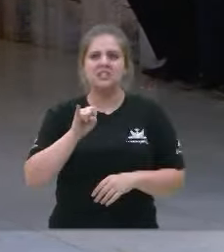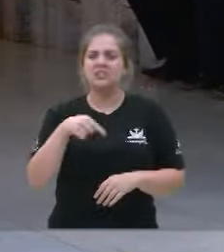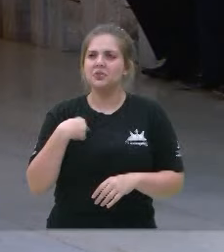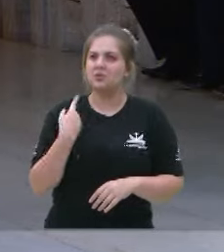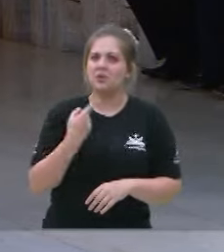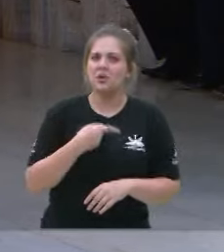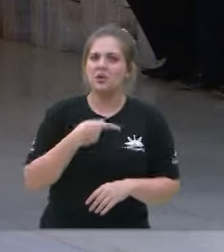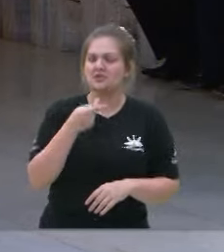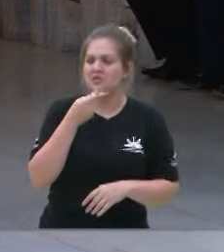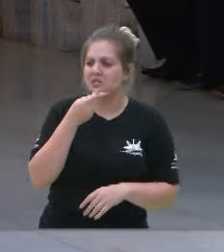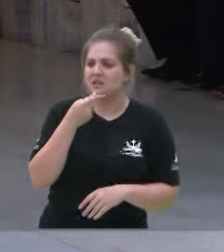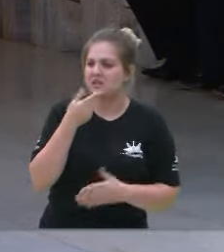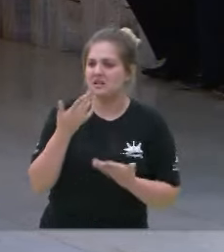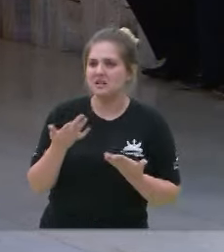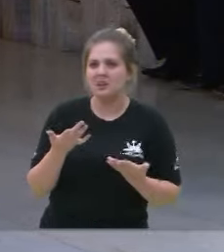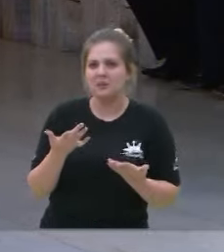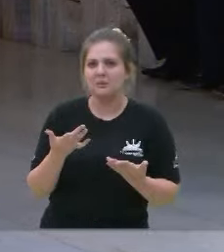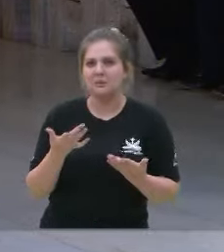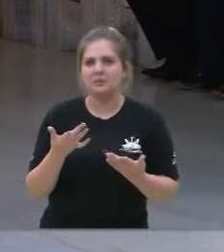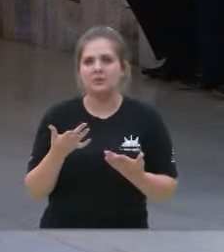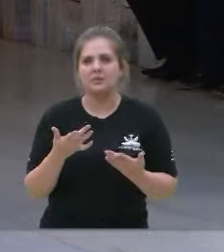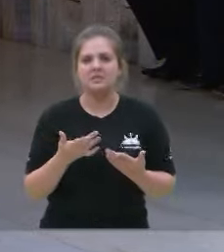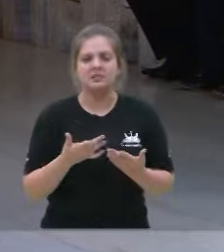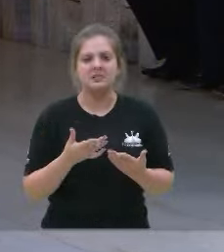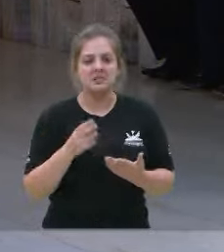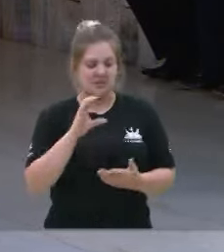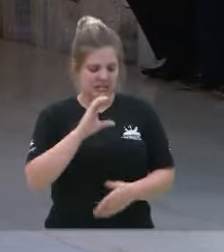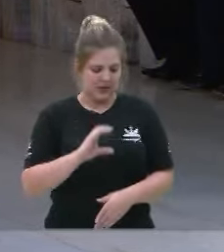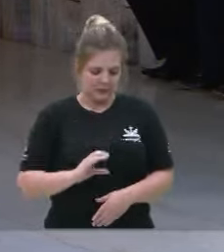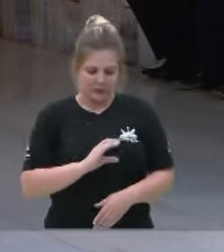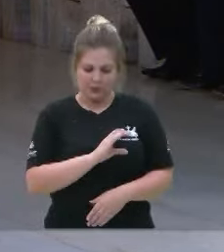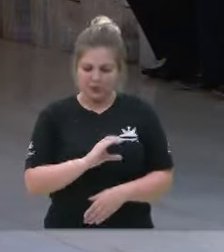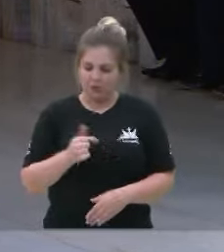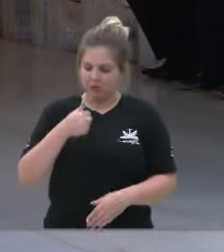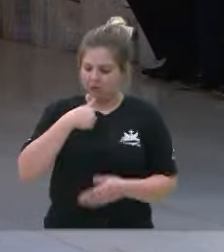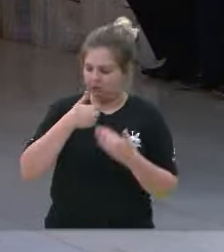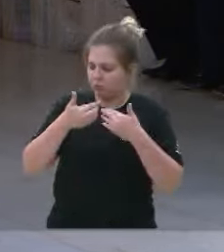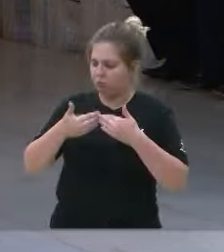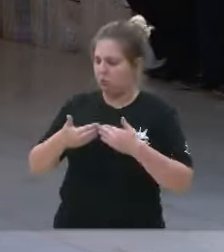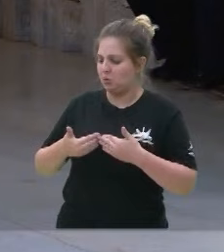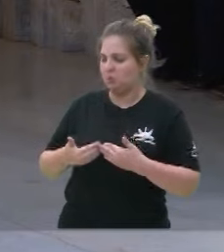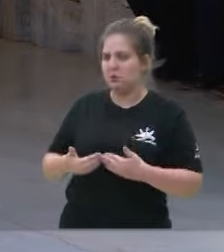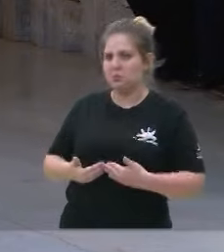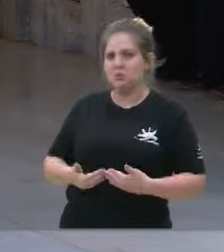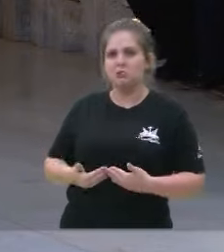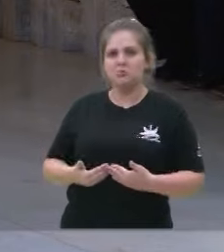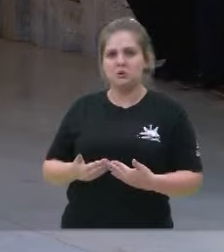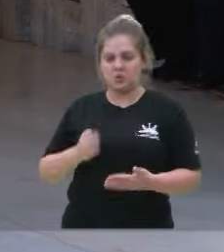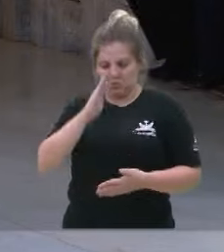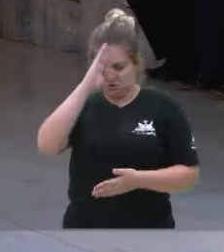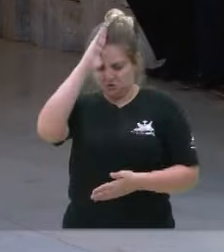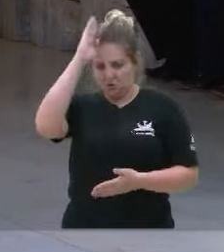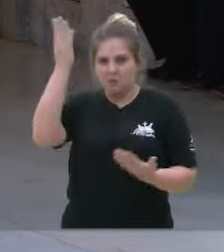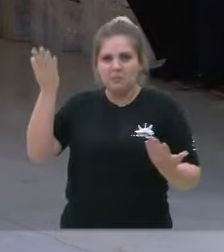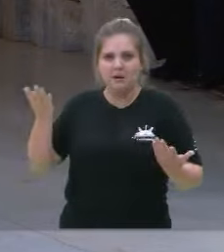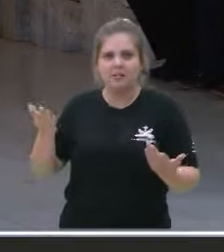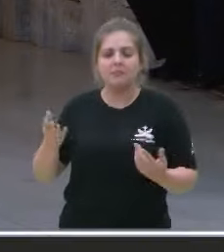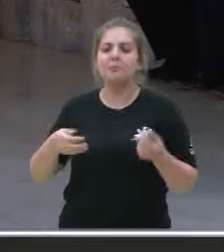falamos e nos intitulamos católicos apostólicos Romanos